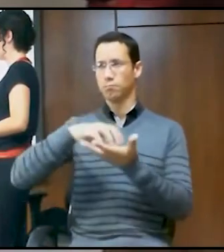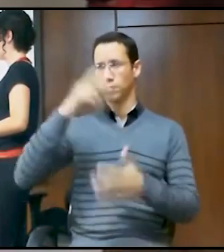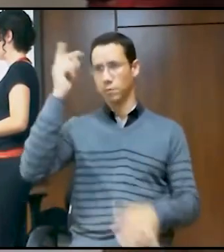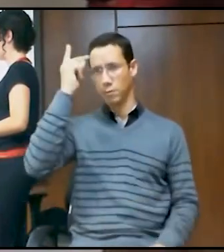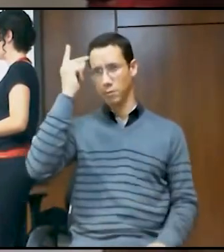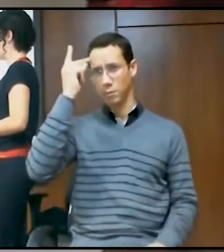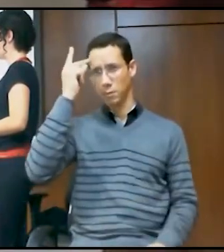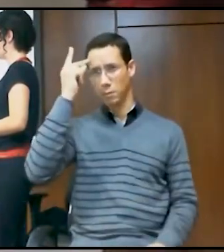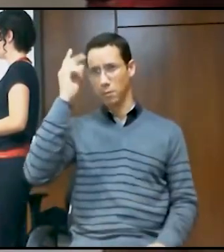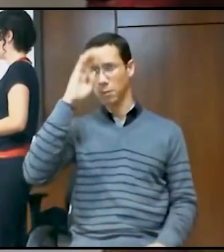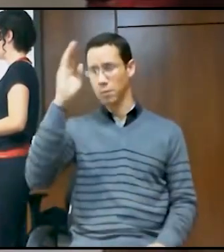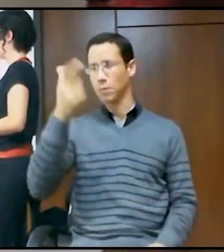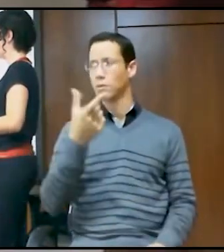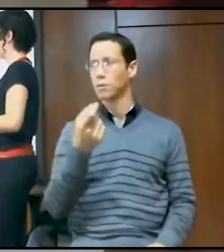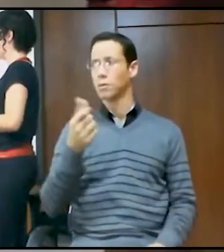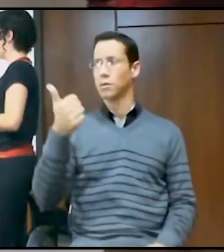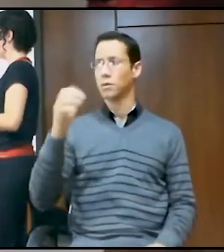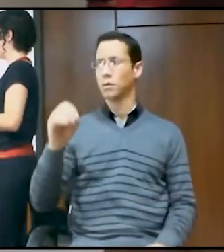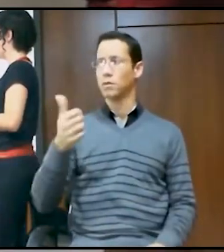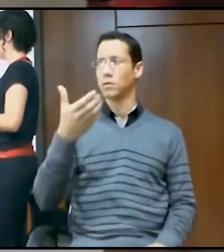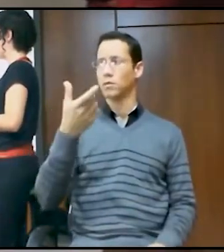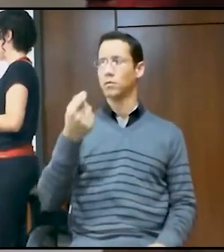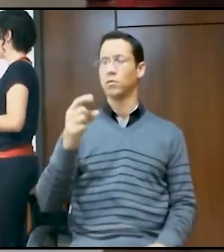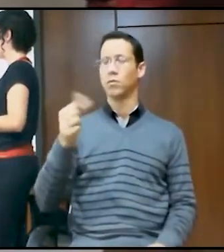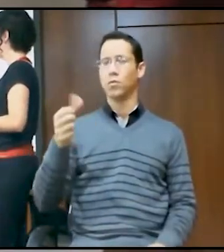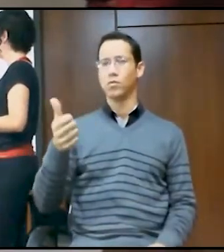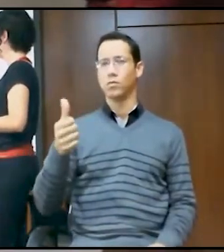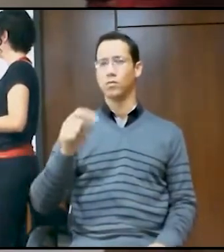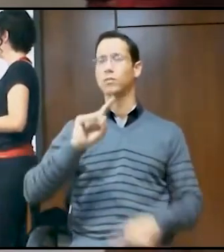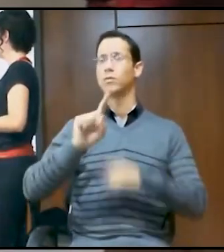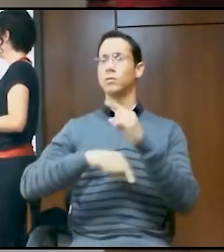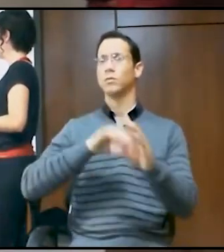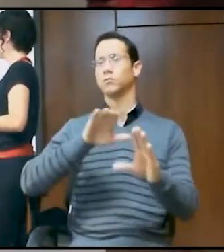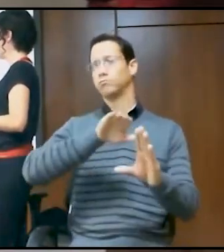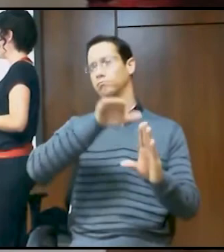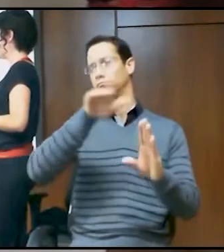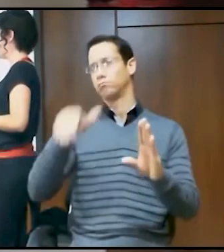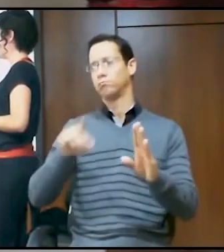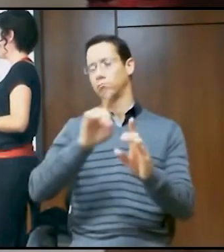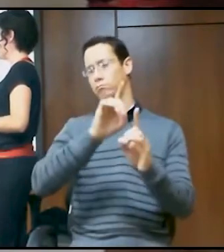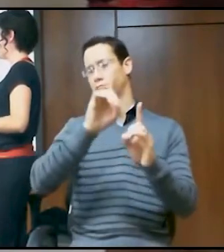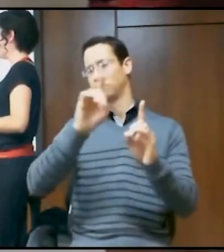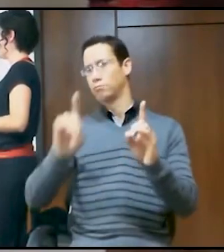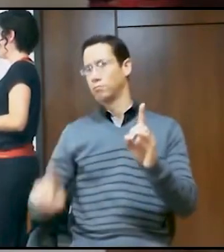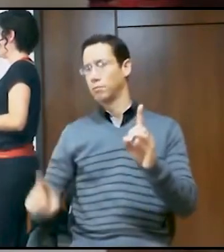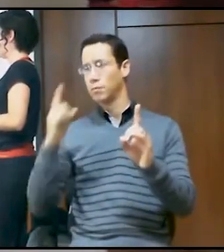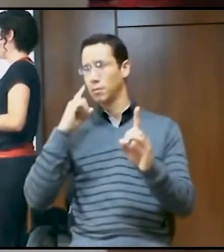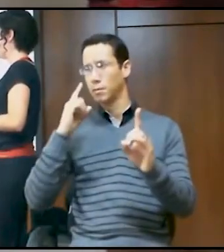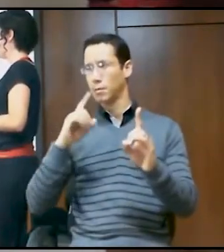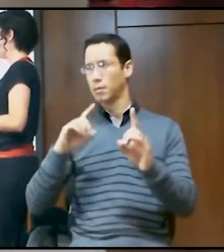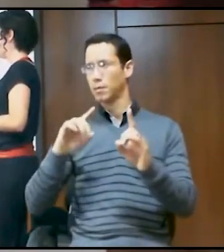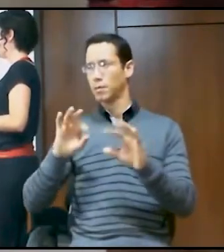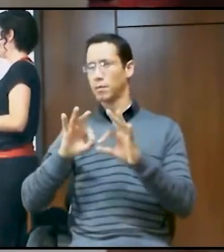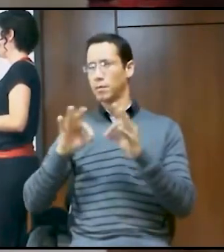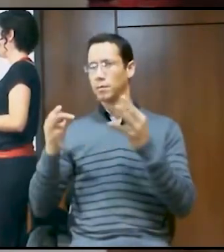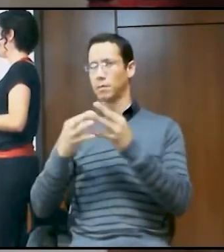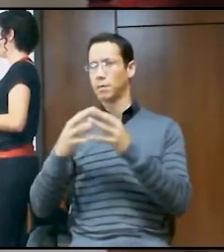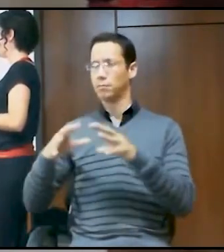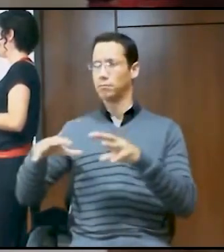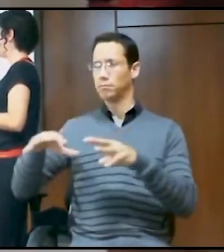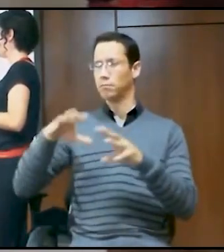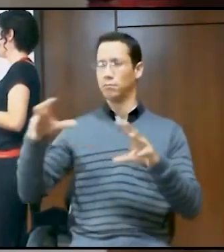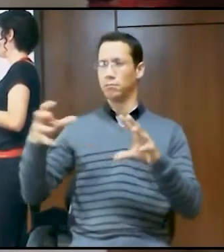principalmente 2010, 2011, e tem uma queda muito expressiva da coabitação familiar. Só que isso